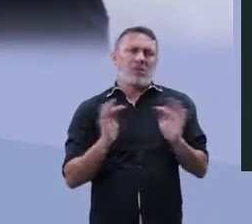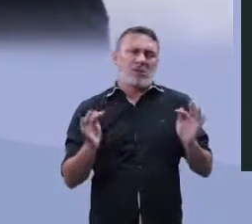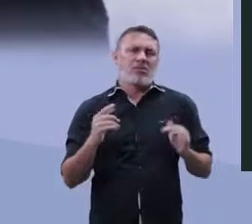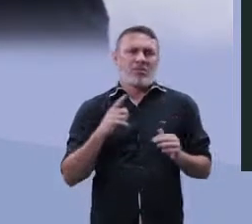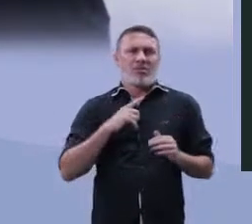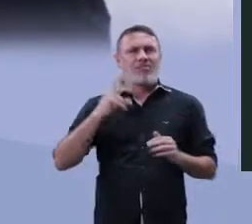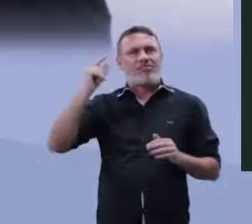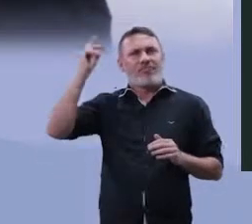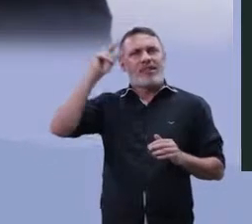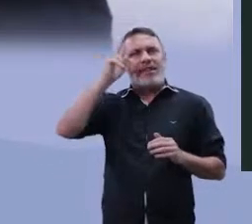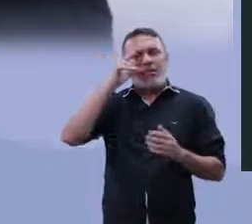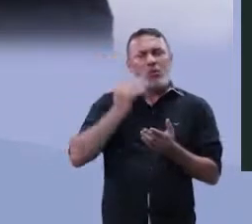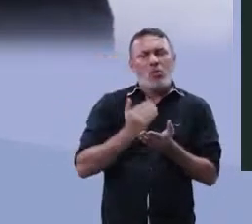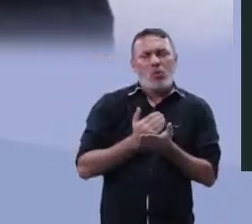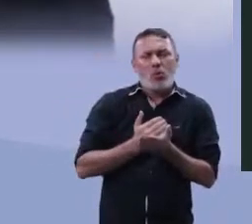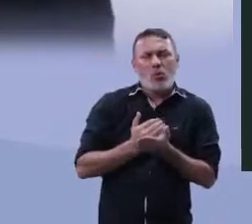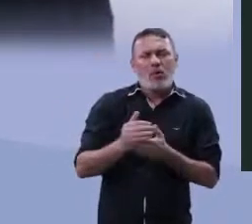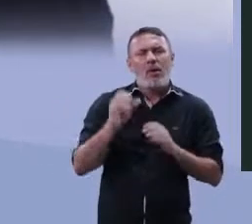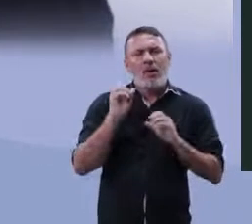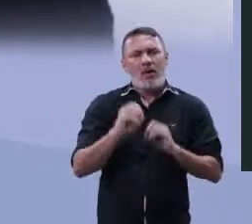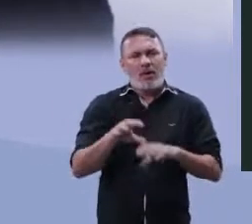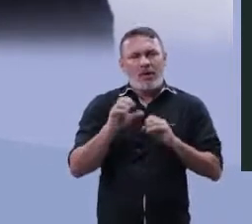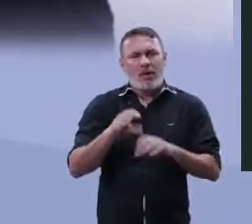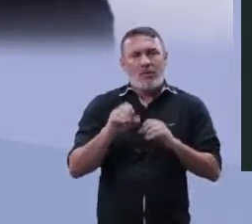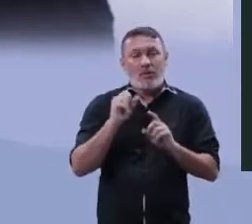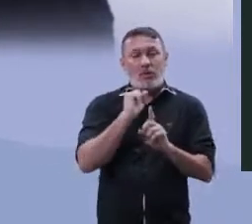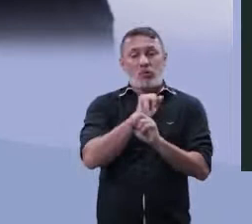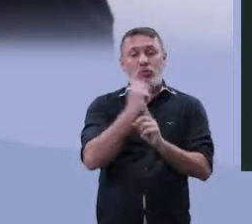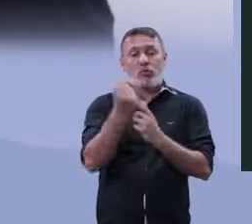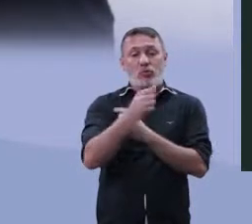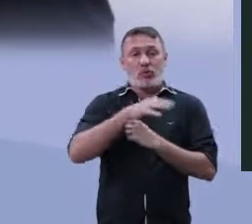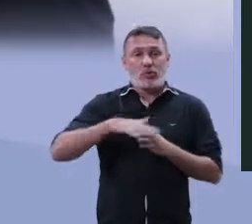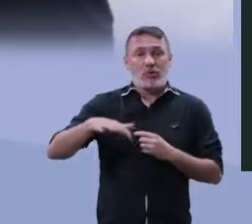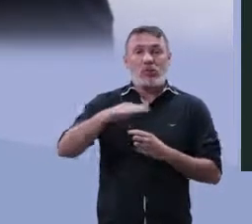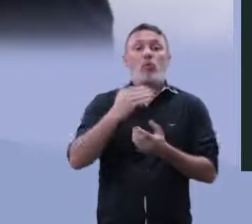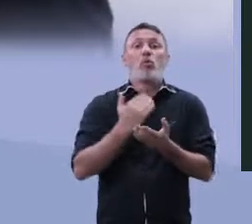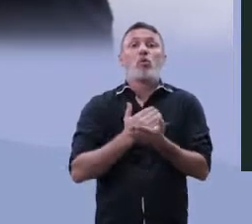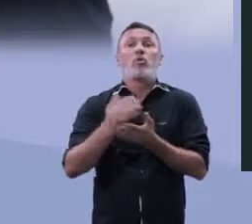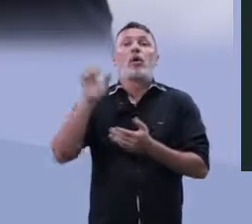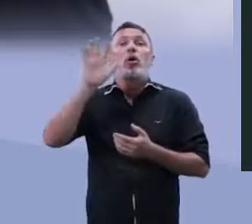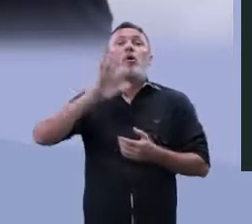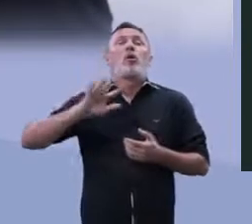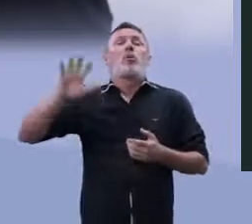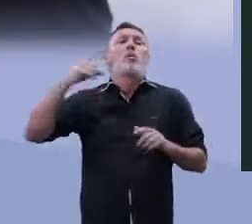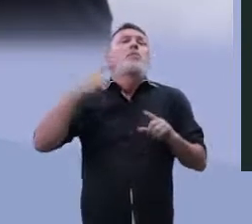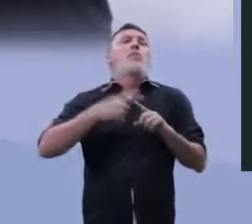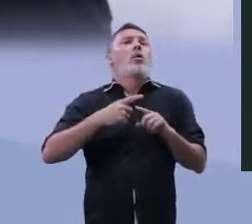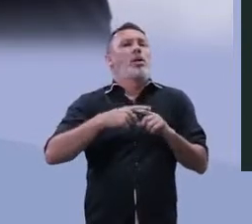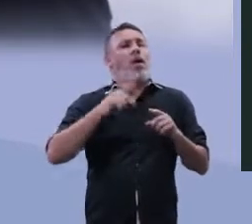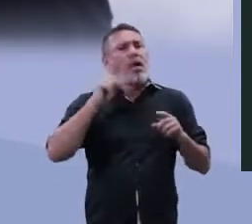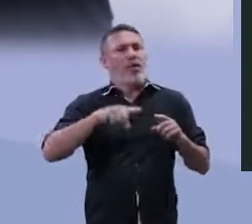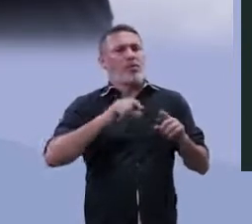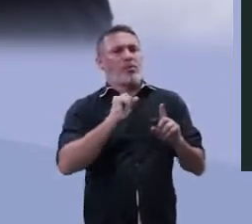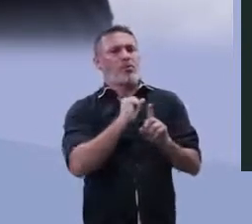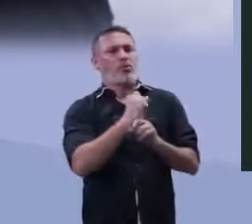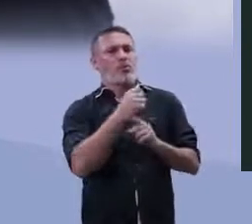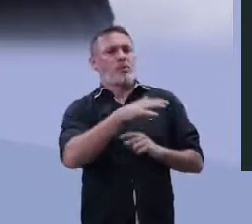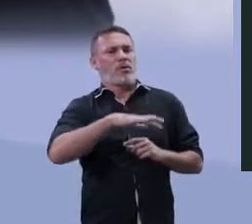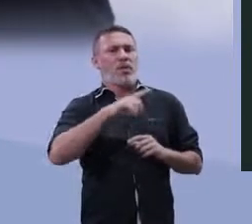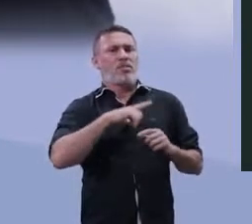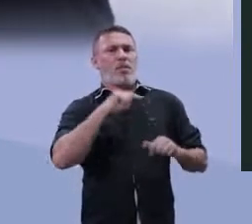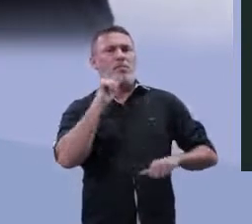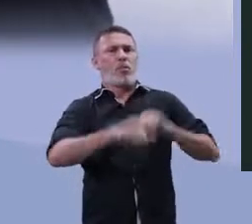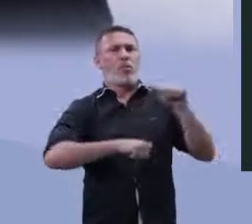nossas primeiríssimas aulas, que a sociologia surge na Europa para responder às